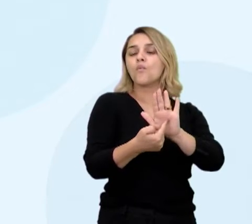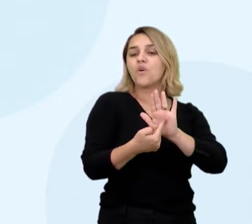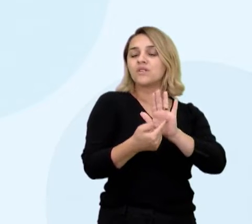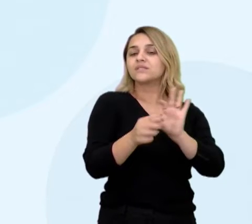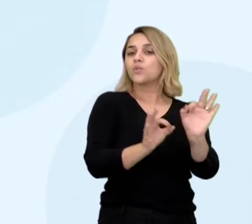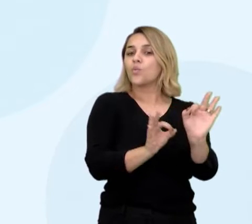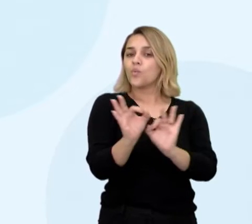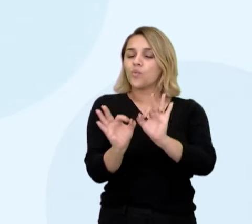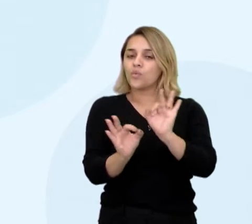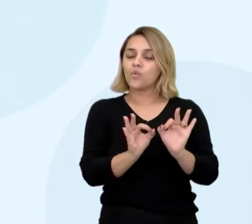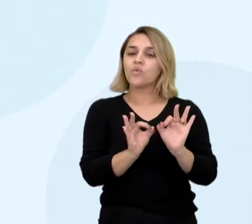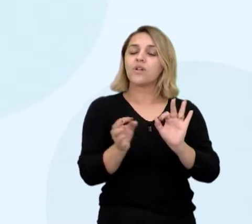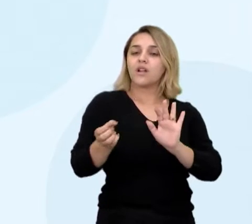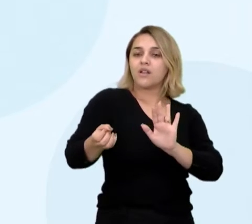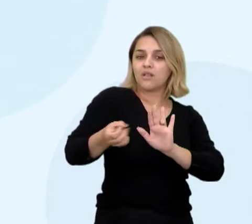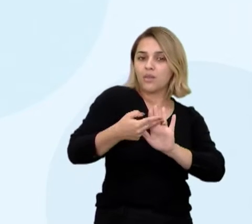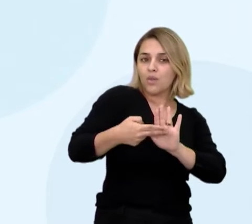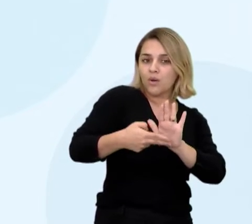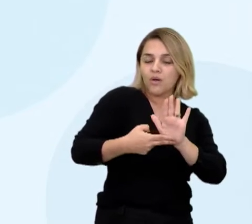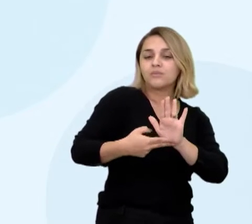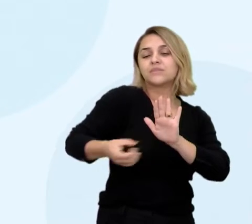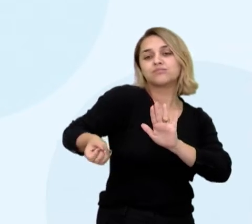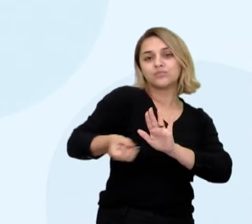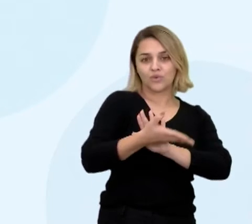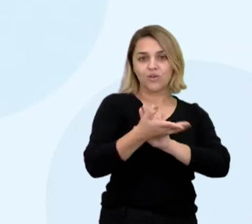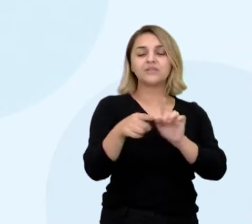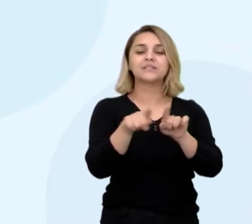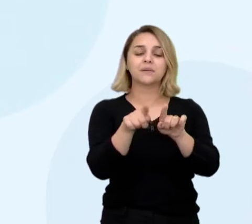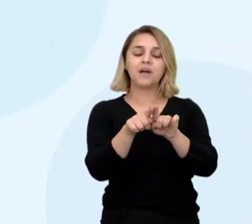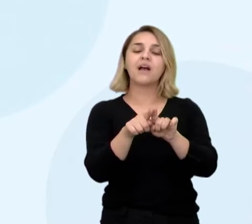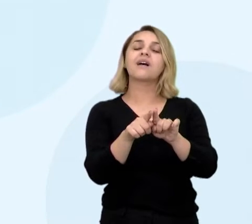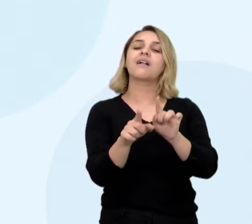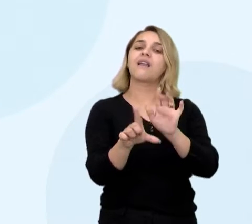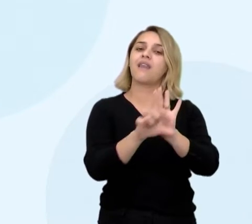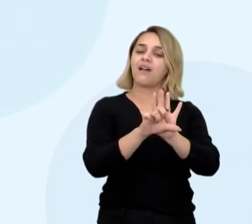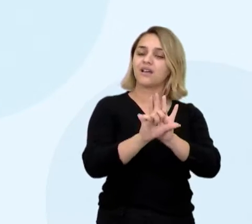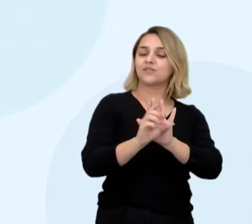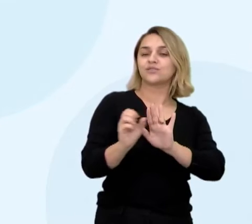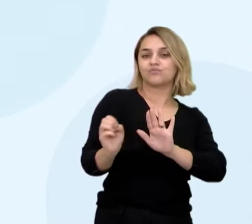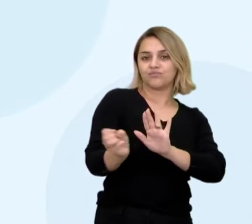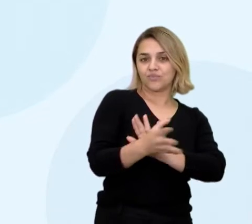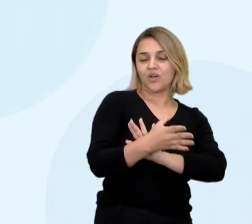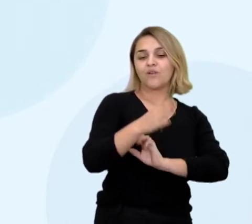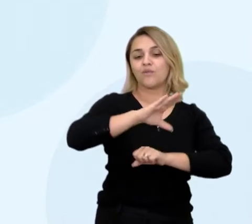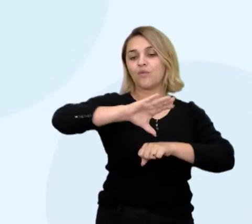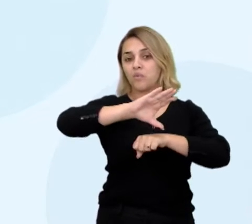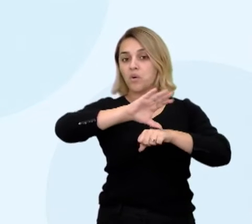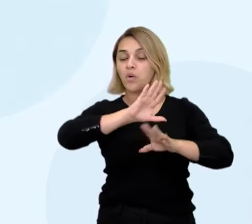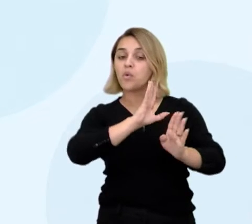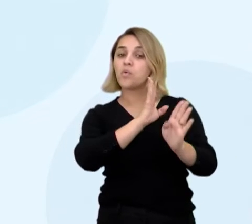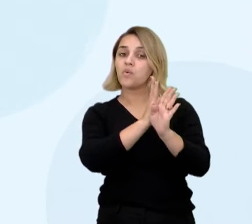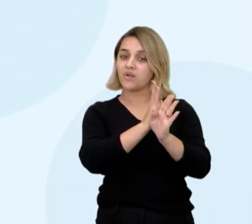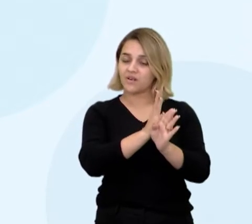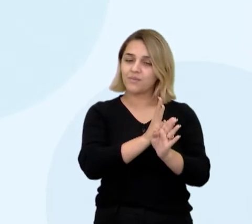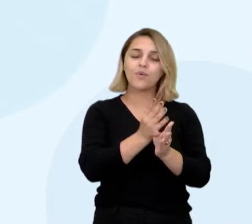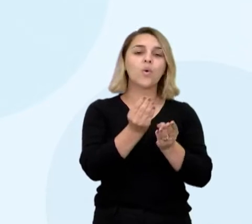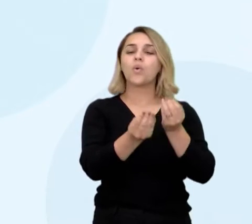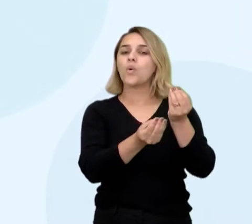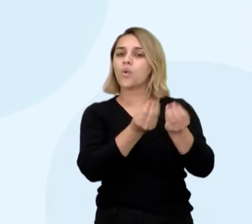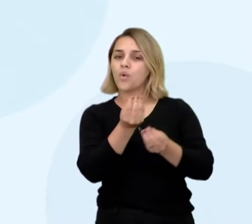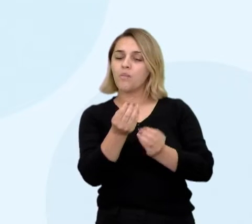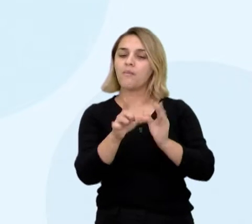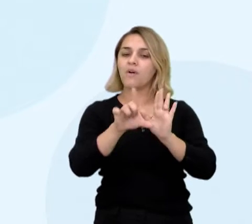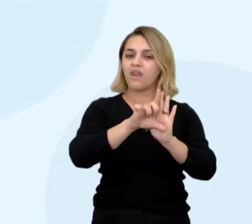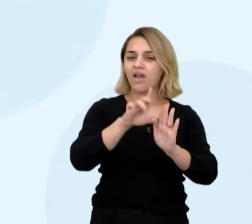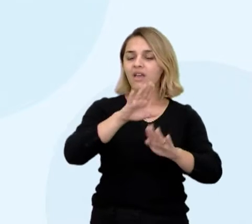elaboração de outras normas ou de outras leis. Então, na Constituição a gente descobre como que as leis devem ser feitas, quem